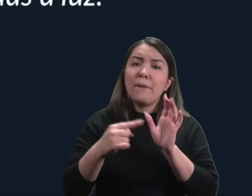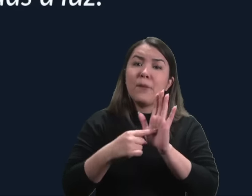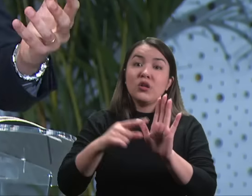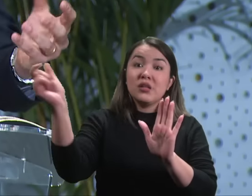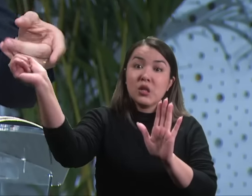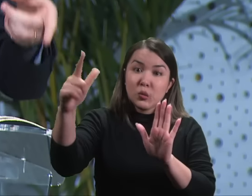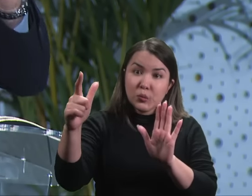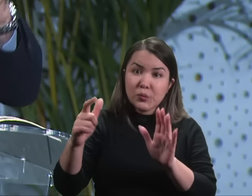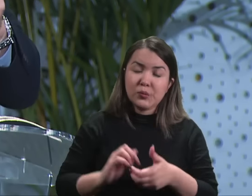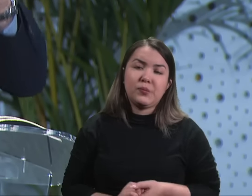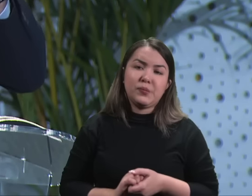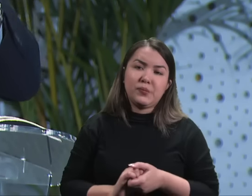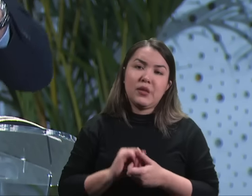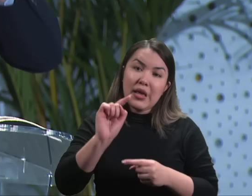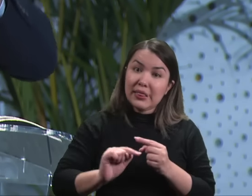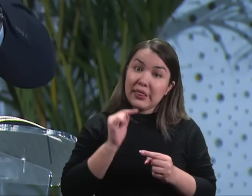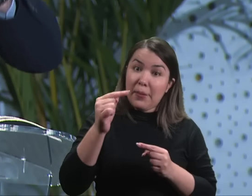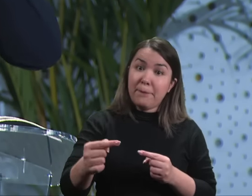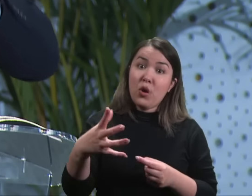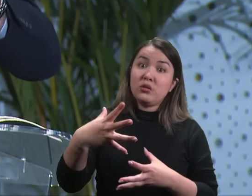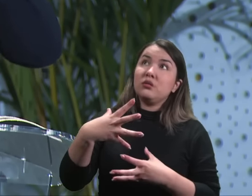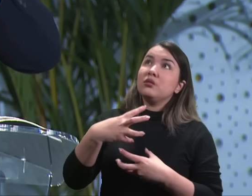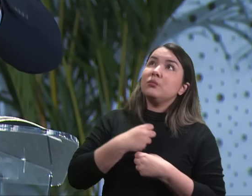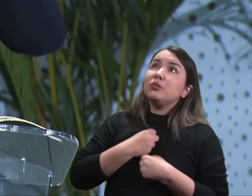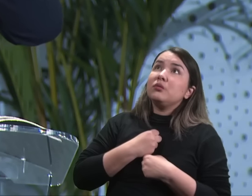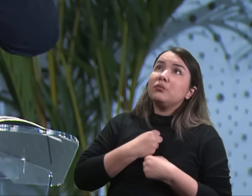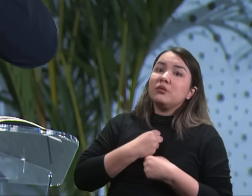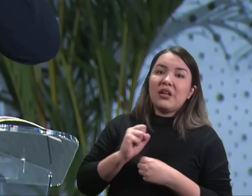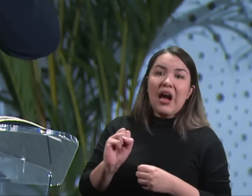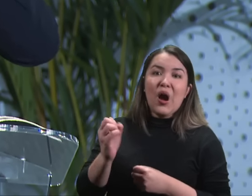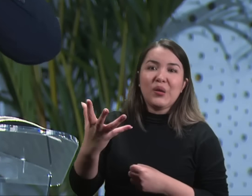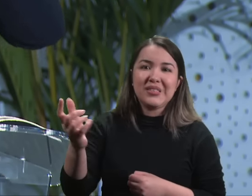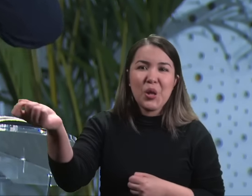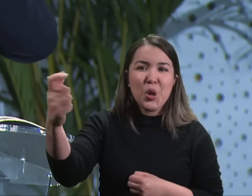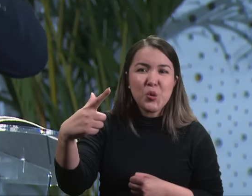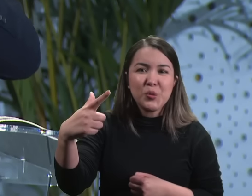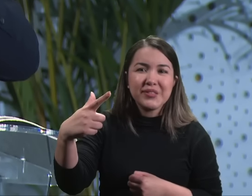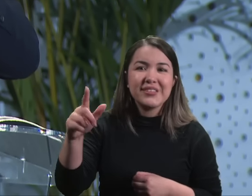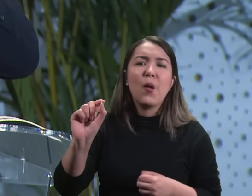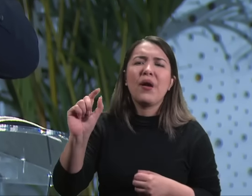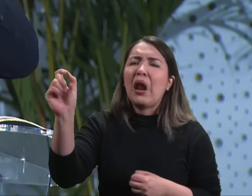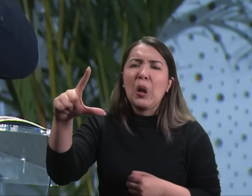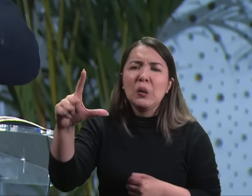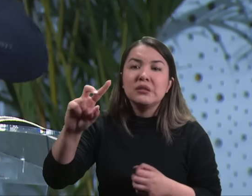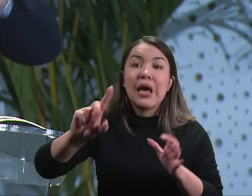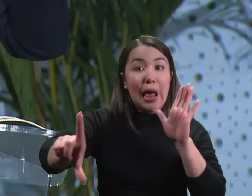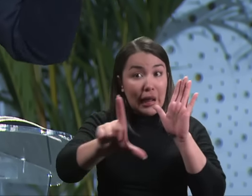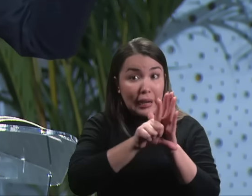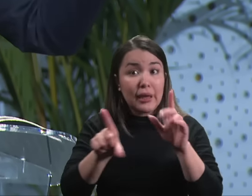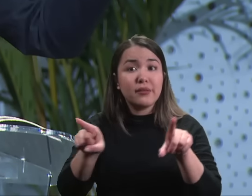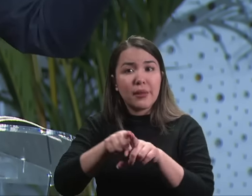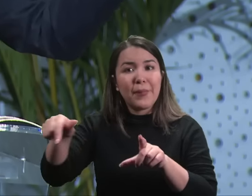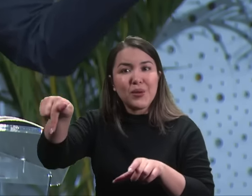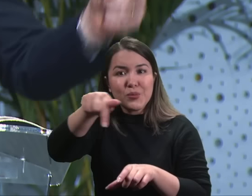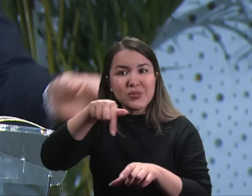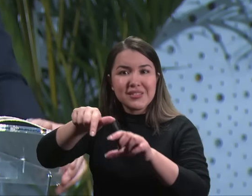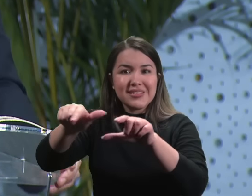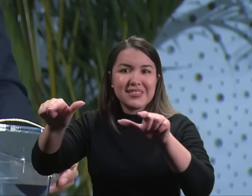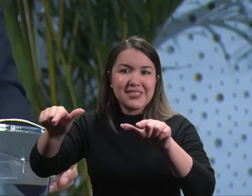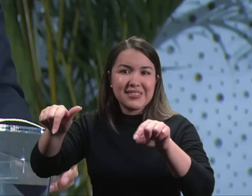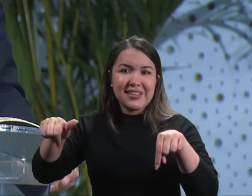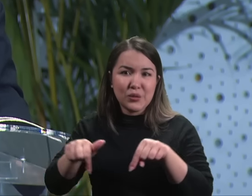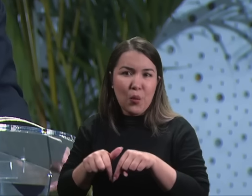luz depois do grande desapontamento que veio à luz A Lei e o santuário da mesma forma como foi o